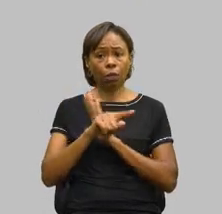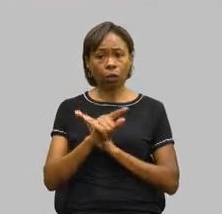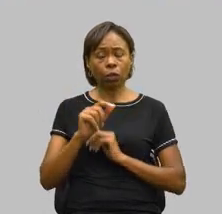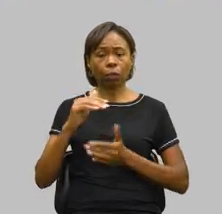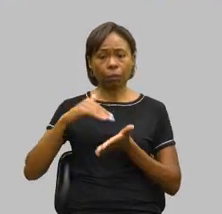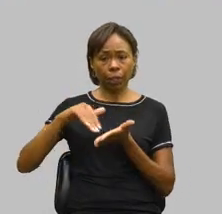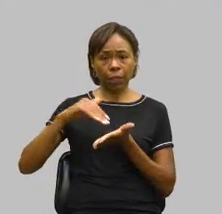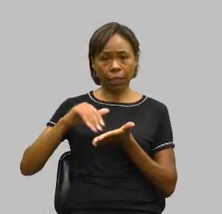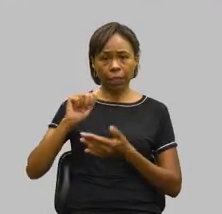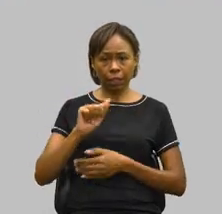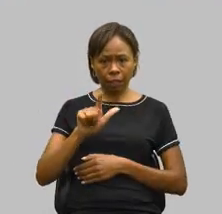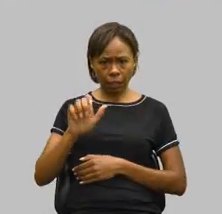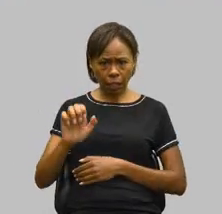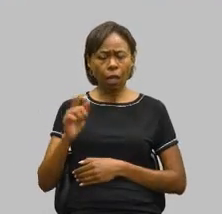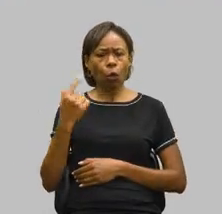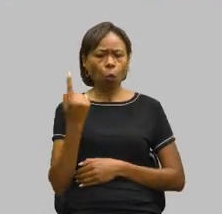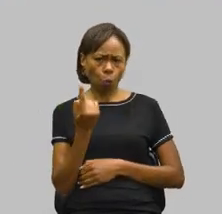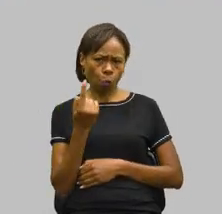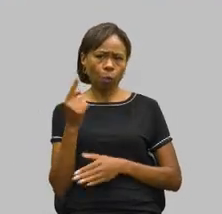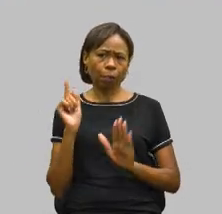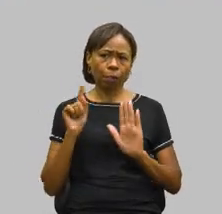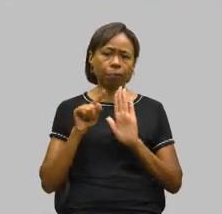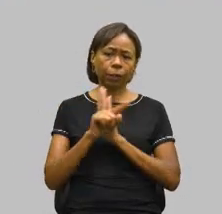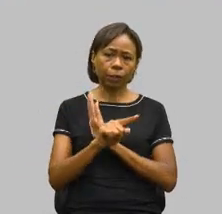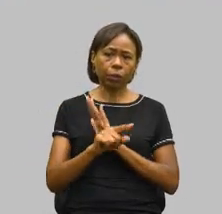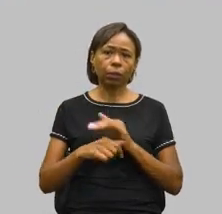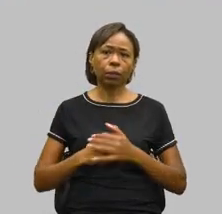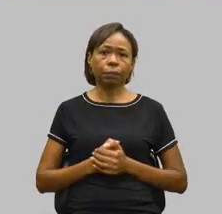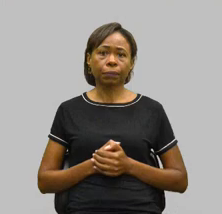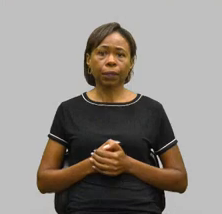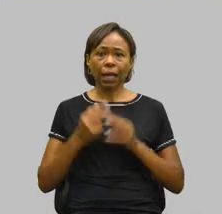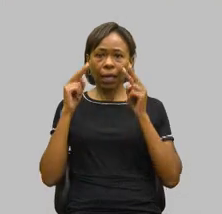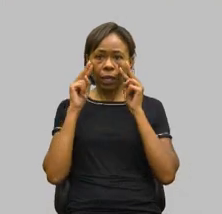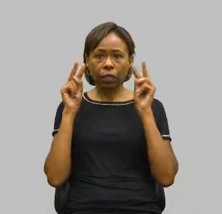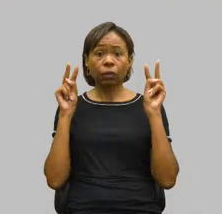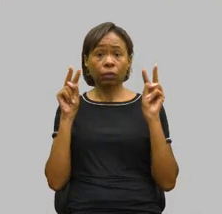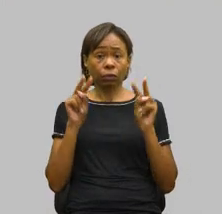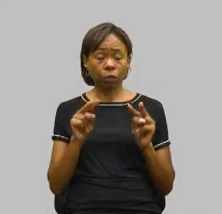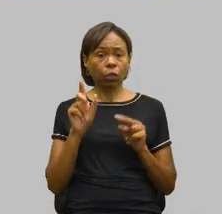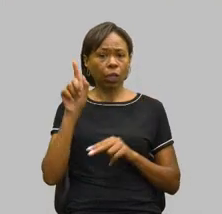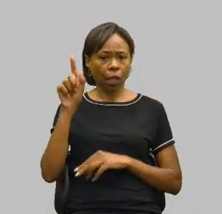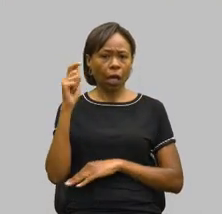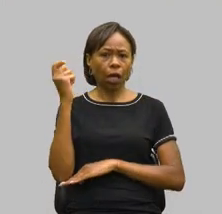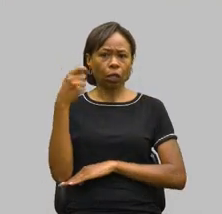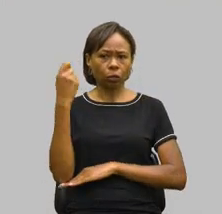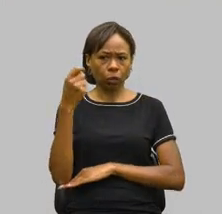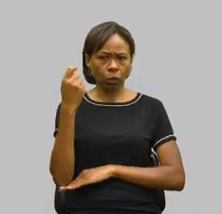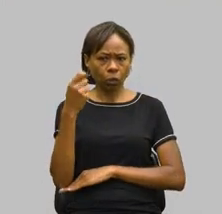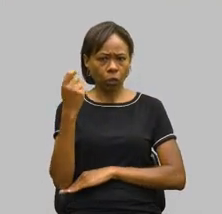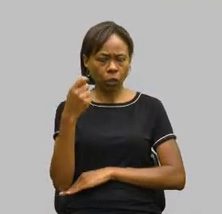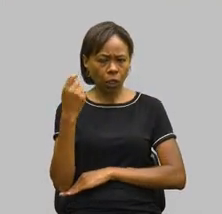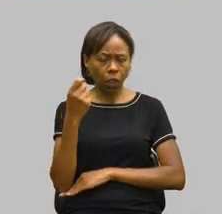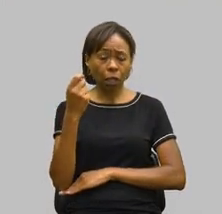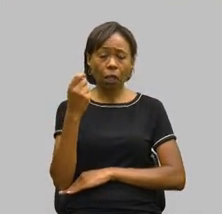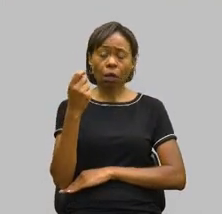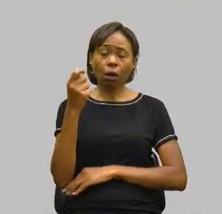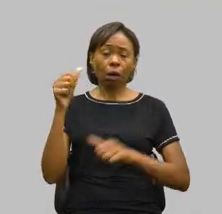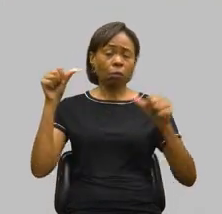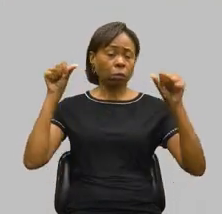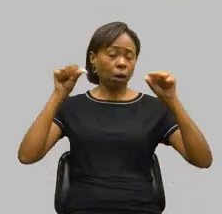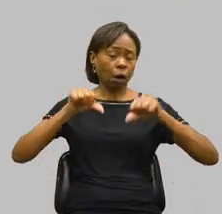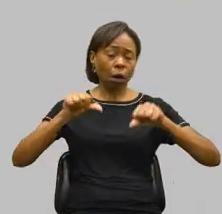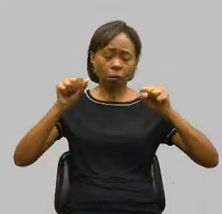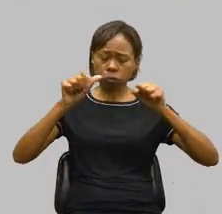Portela uma pergunta e vimos secretária que no Rio Grande do Sul houve uma enorme tragédia que